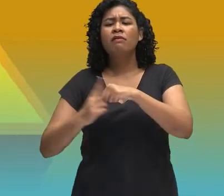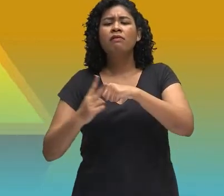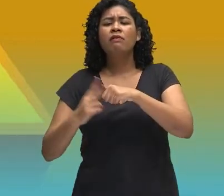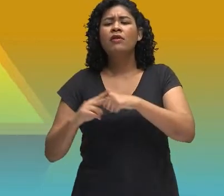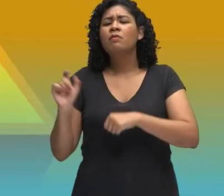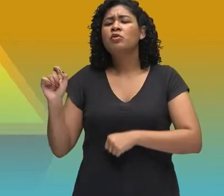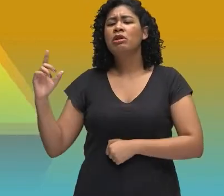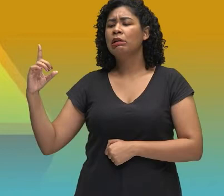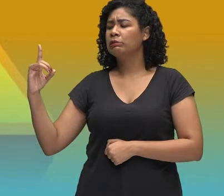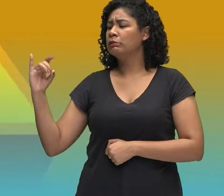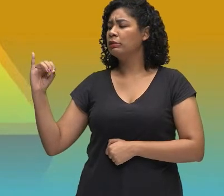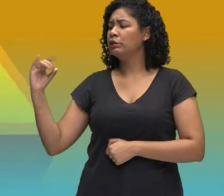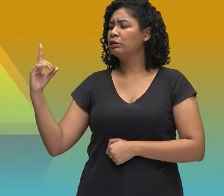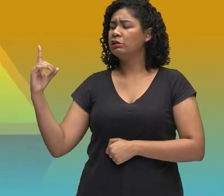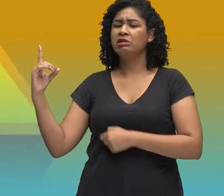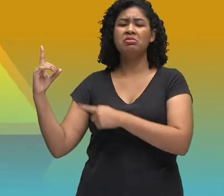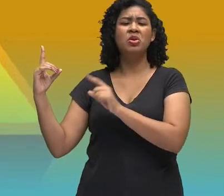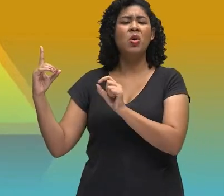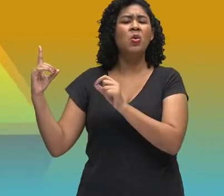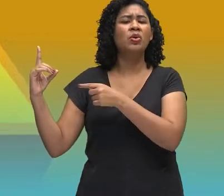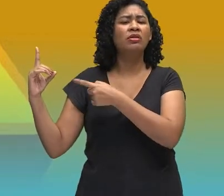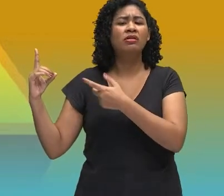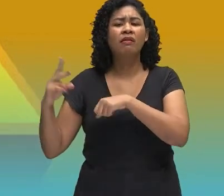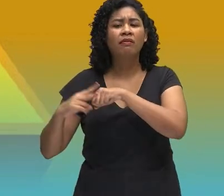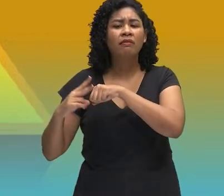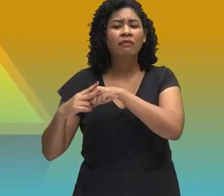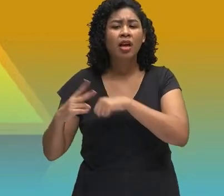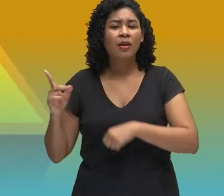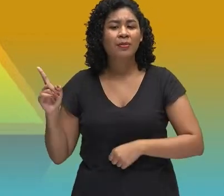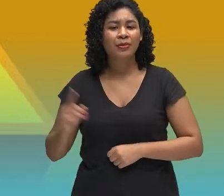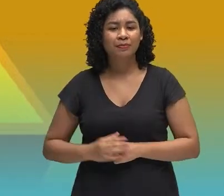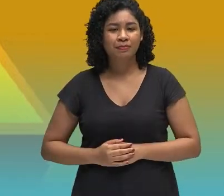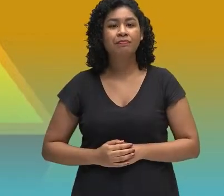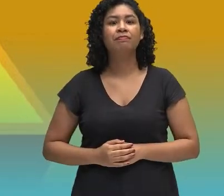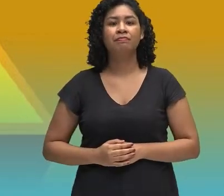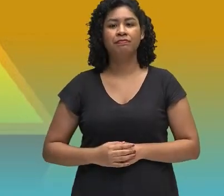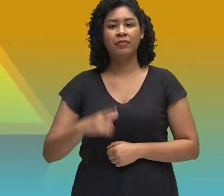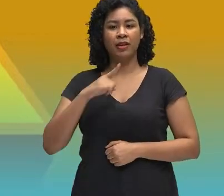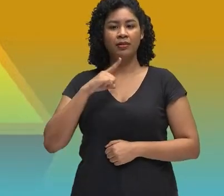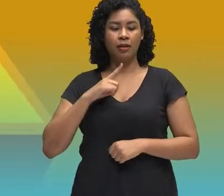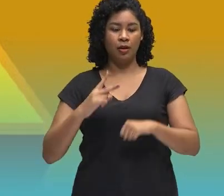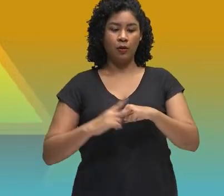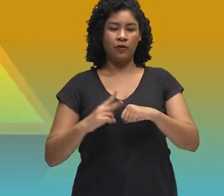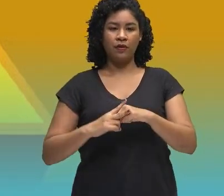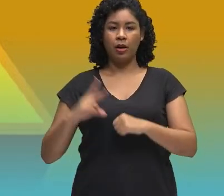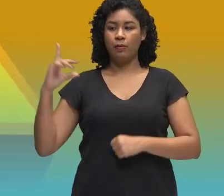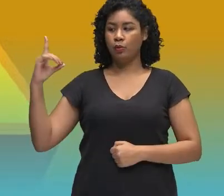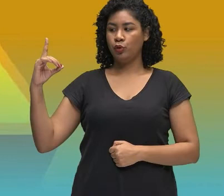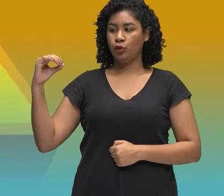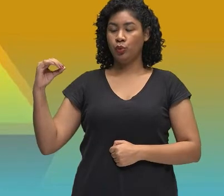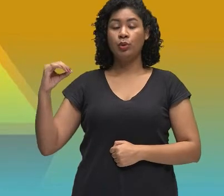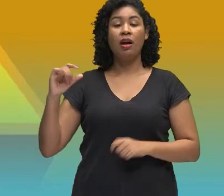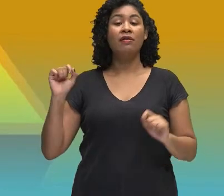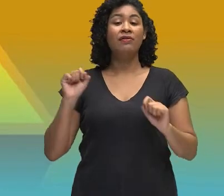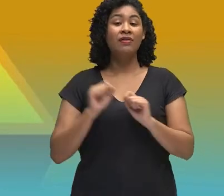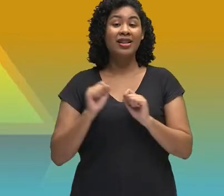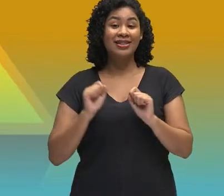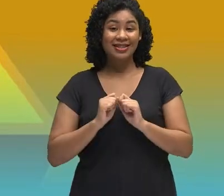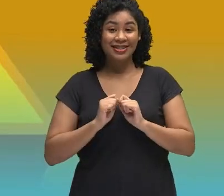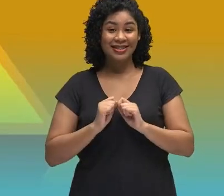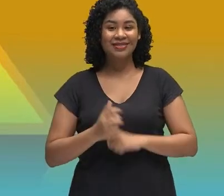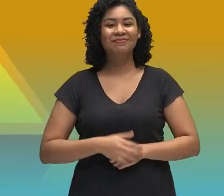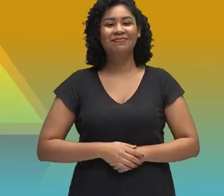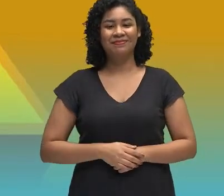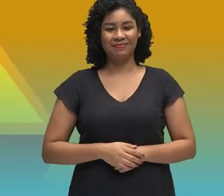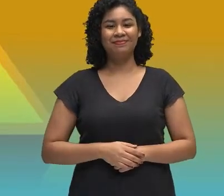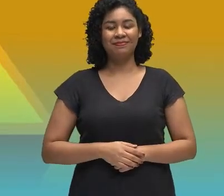Did. Did. O verbo did, né, vem do verbo do, que é o verbo fazer. Então, a forma do passado dele é essa daqui,